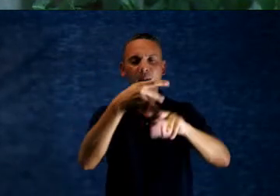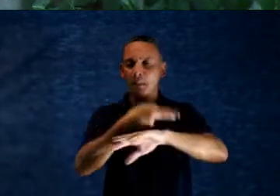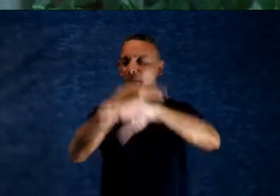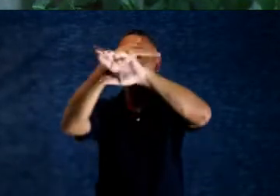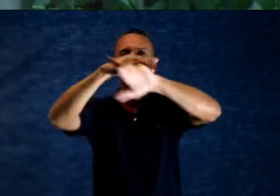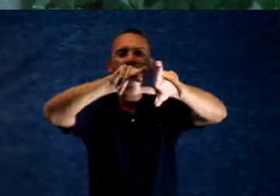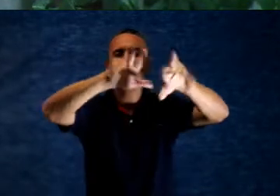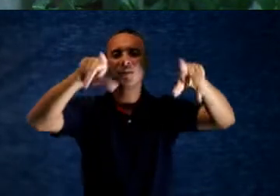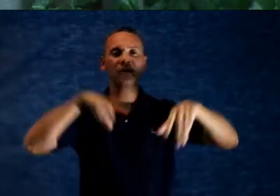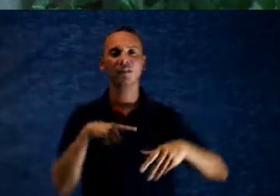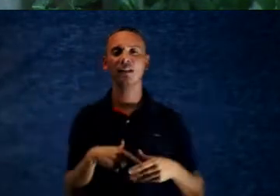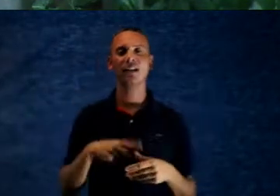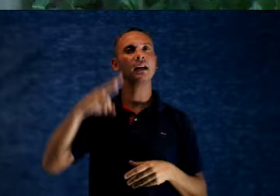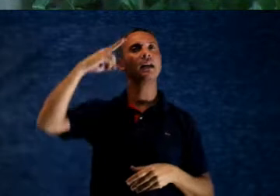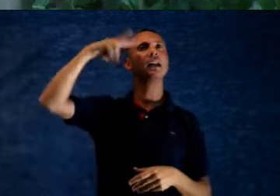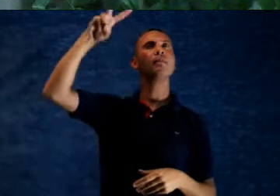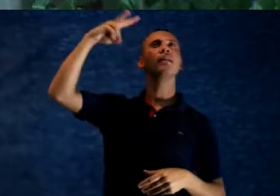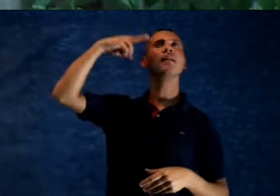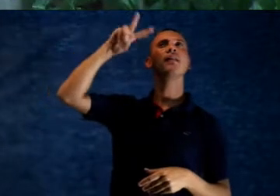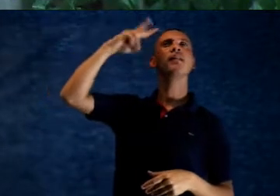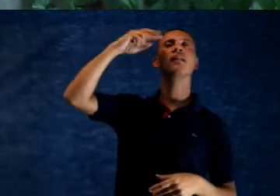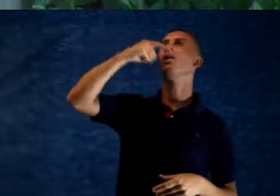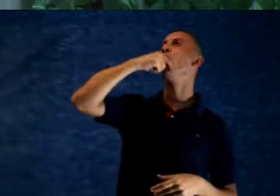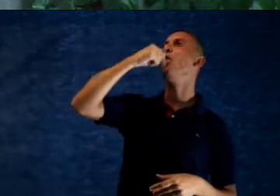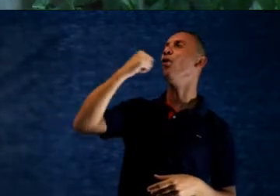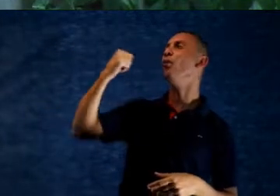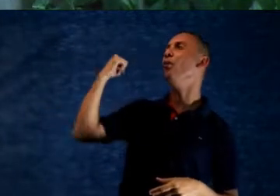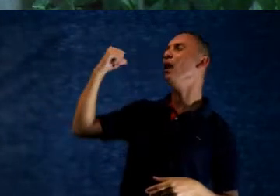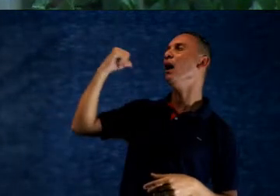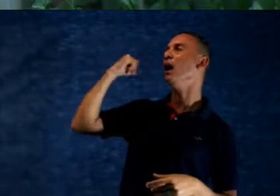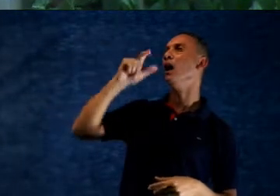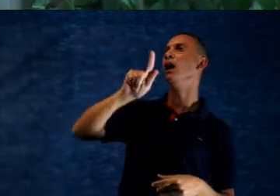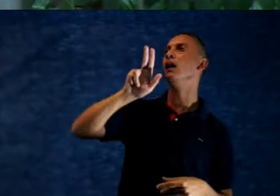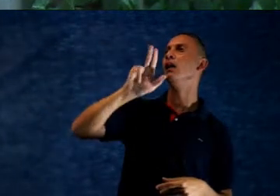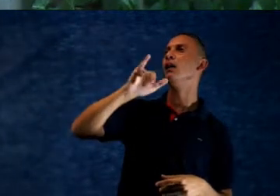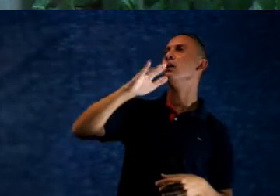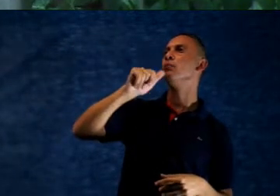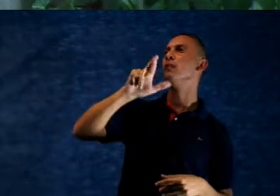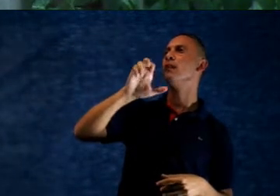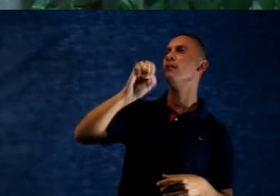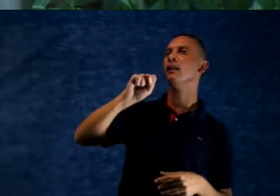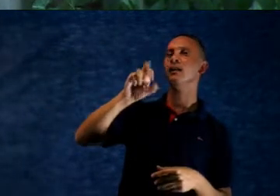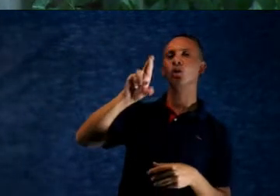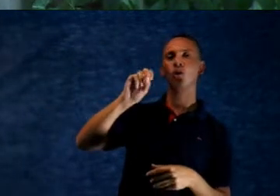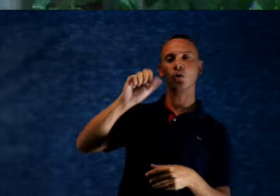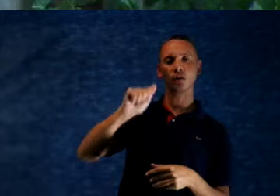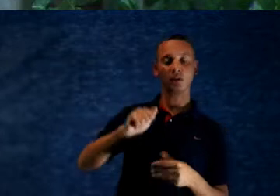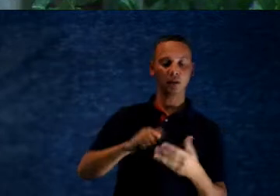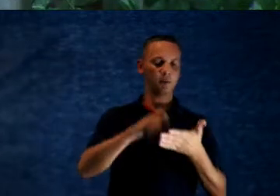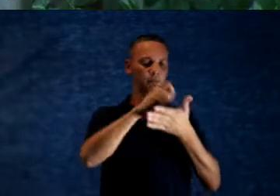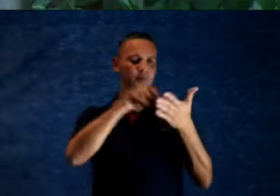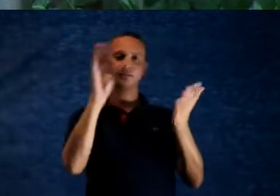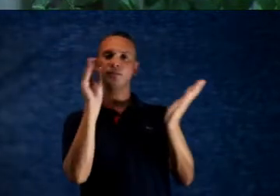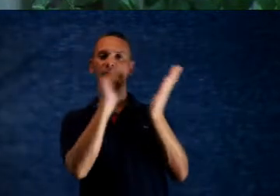premiados, textos diversos e lembranças do homem de Cordisburgo. Reuni os contos em